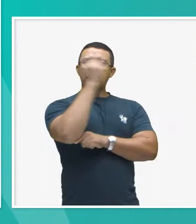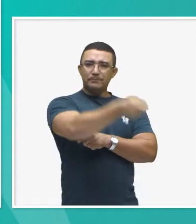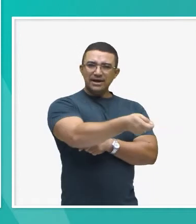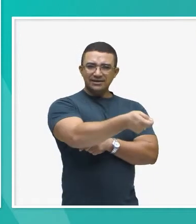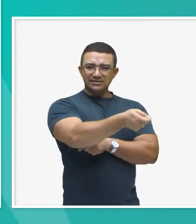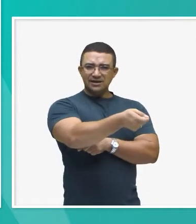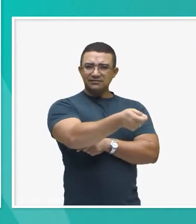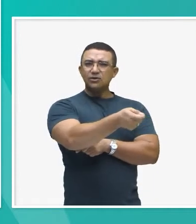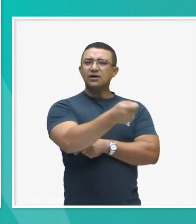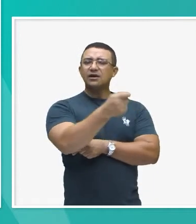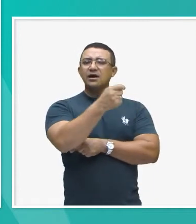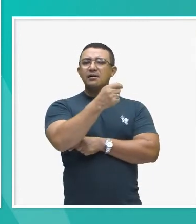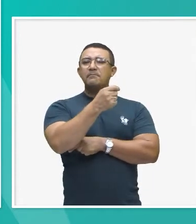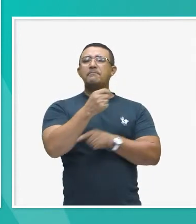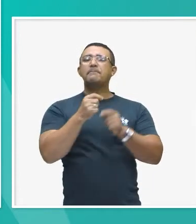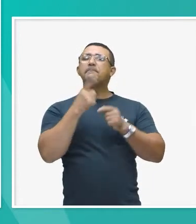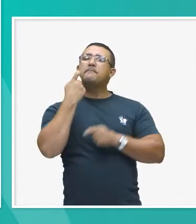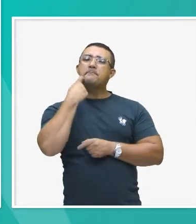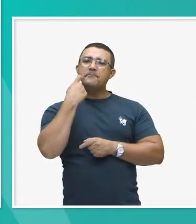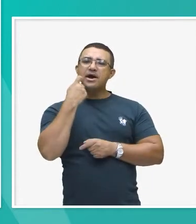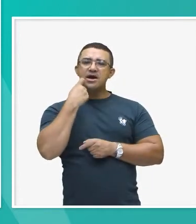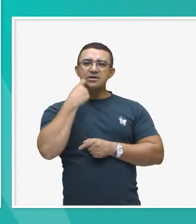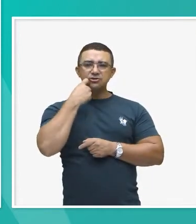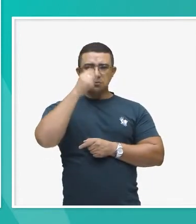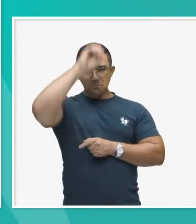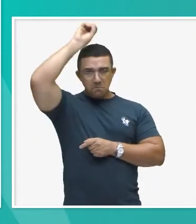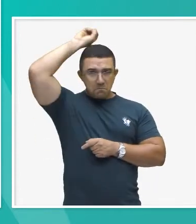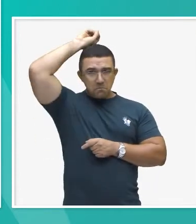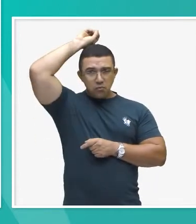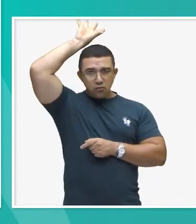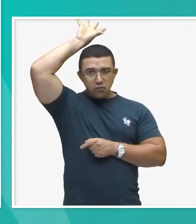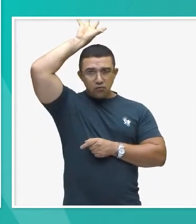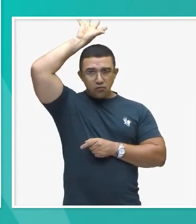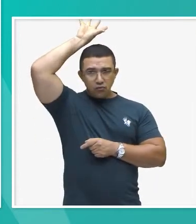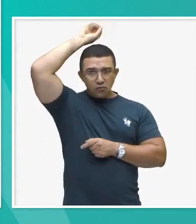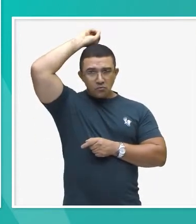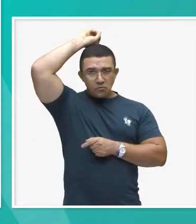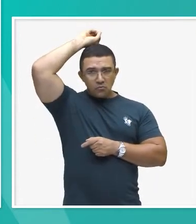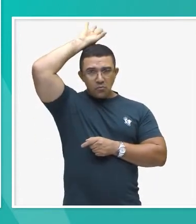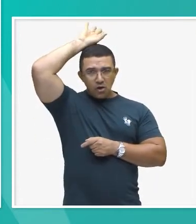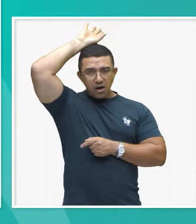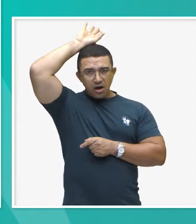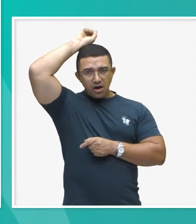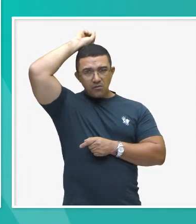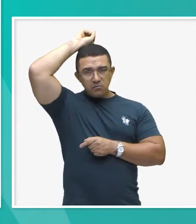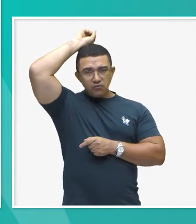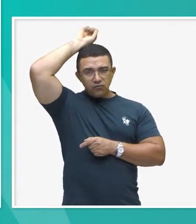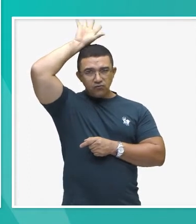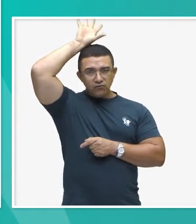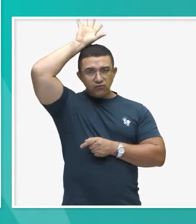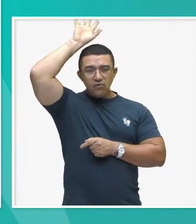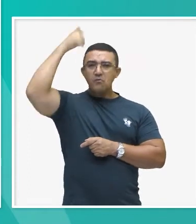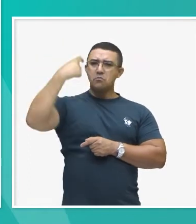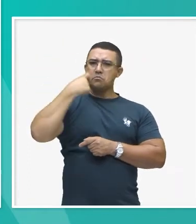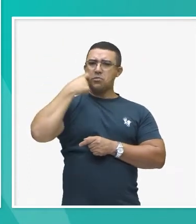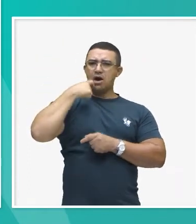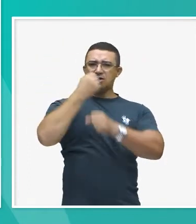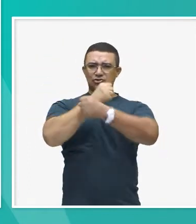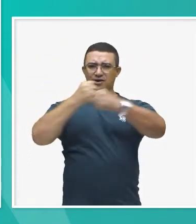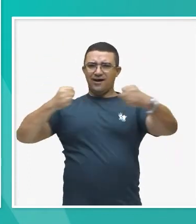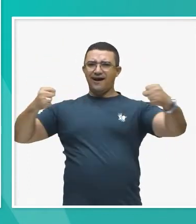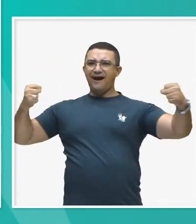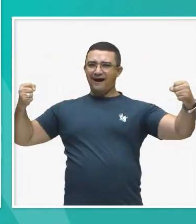ocean life, né? Temas relacionados aos oceanos, né? Porque o tema integrador